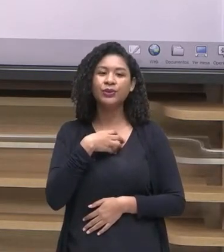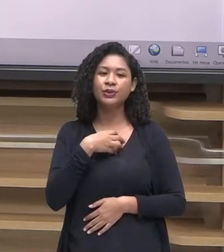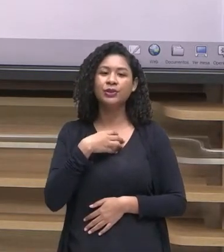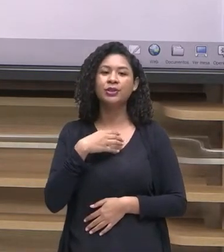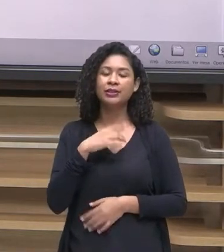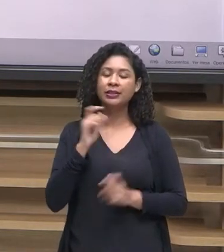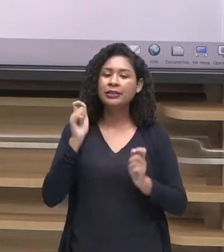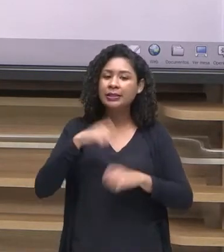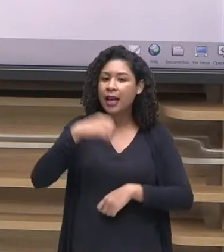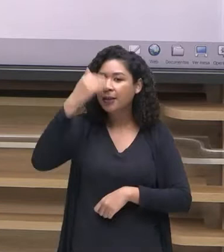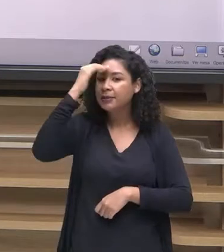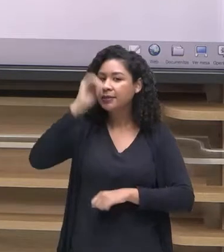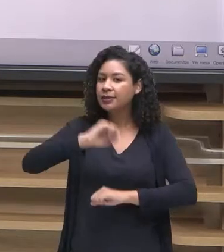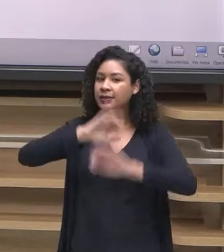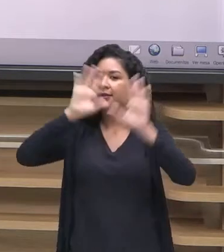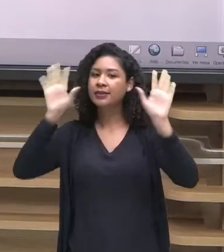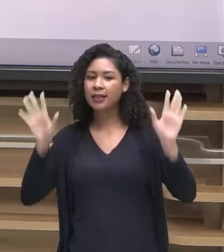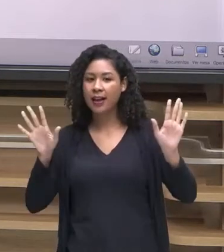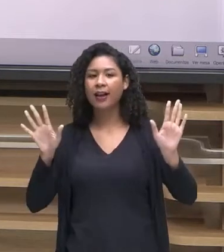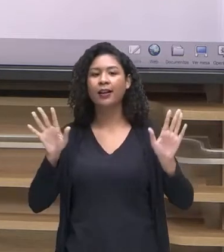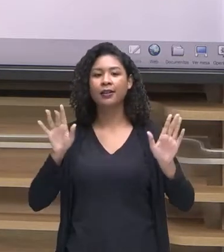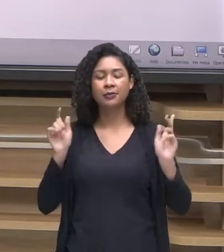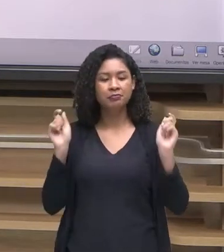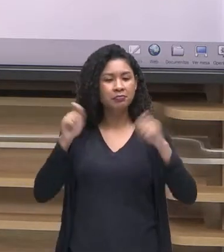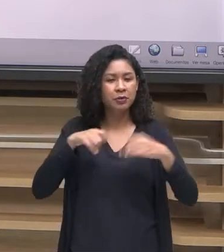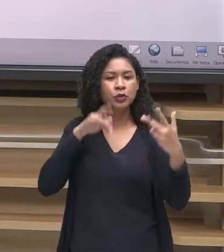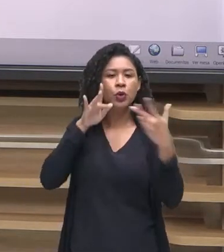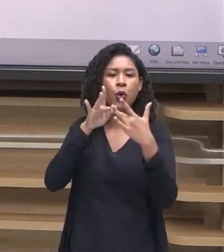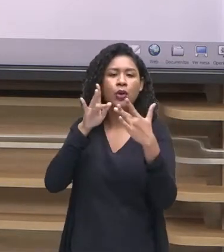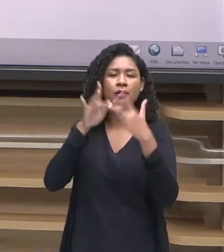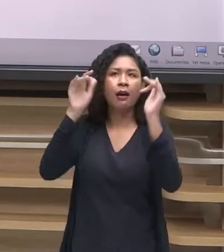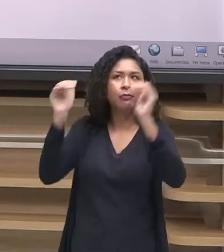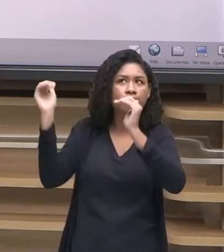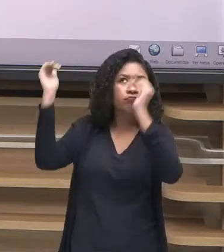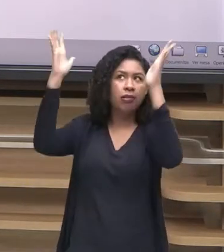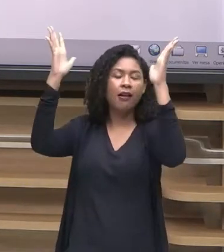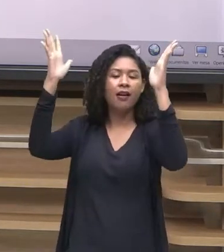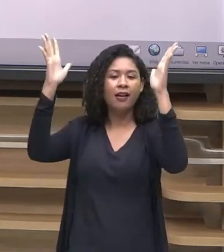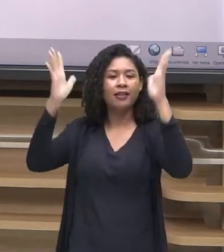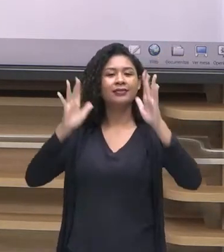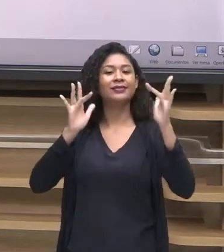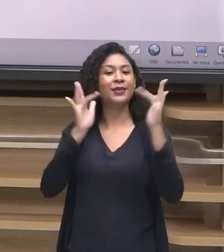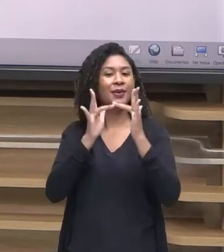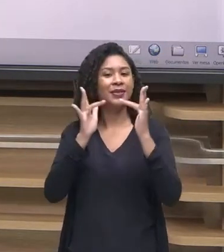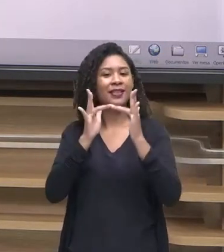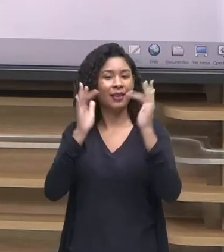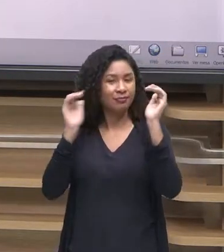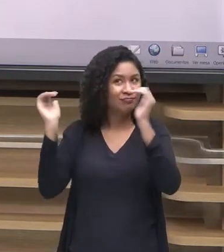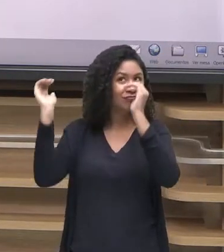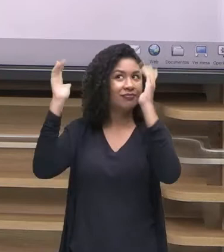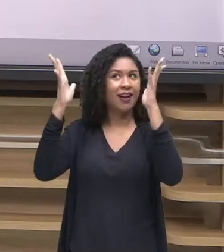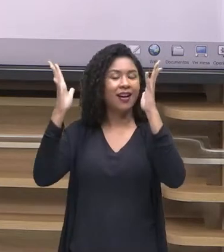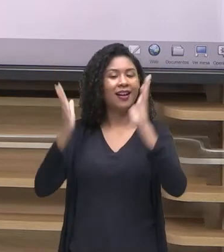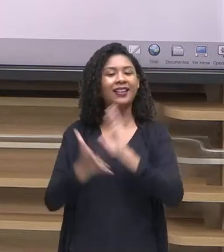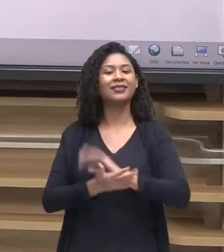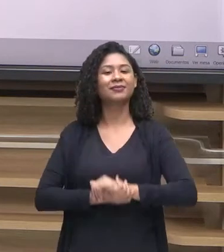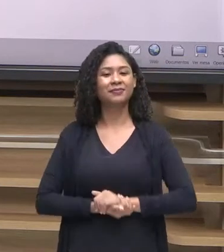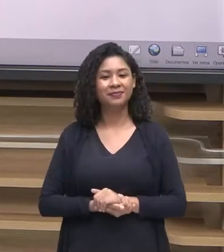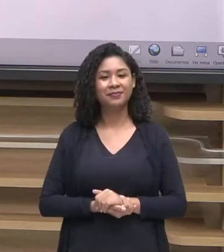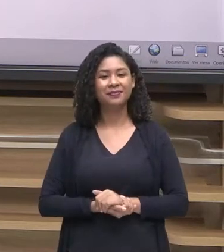vai entender, que você vai acessar o transcendente, que você vai acessar o divino, que você vai